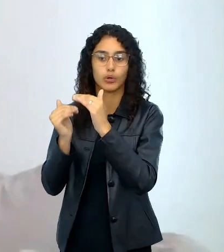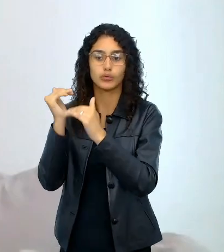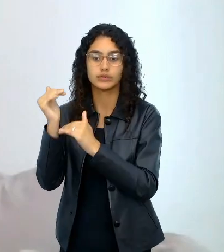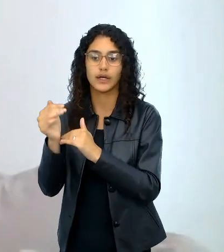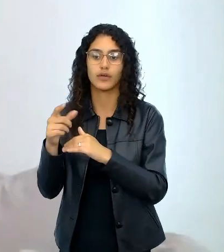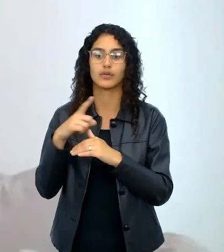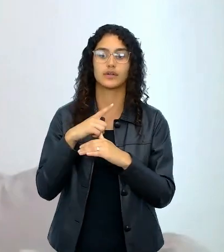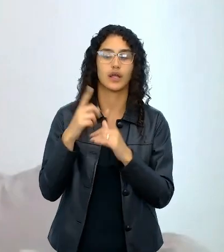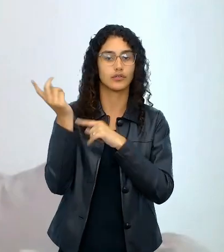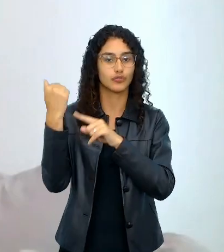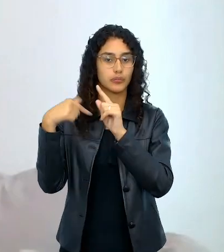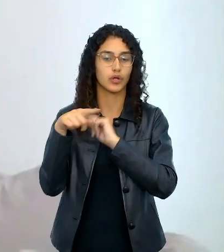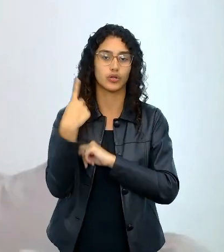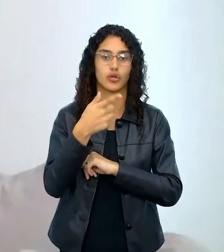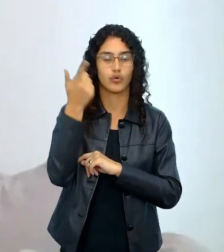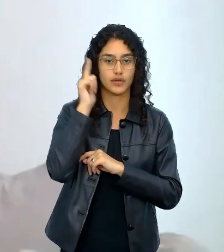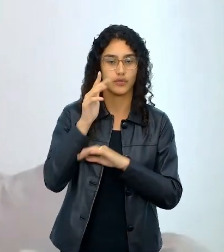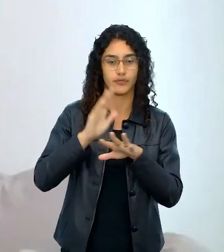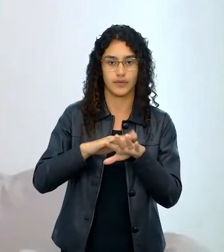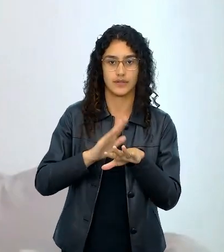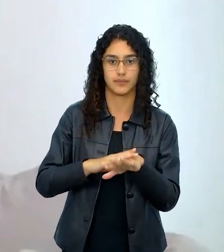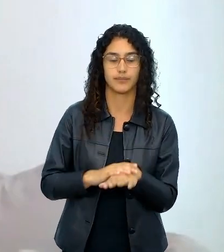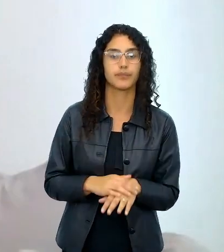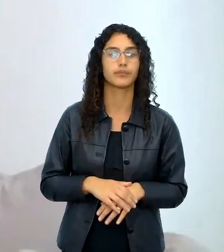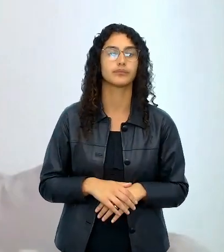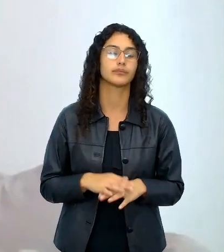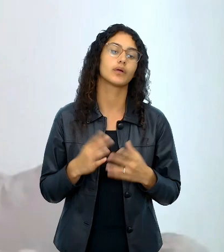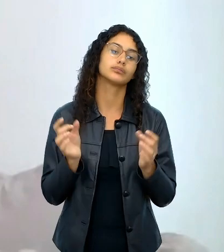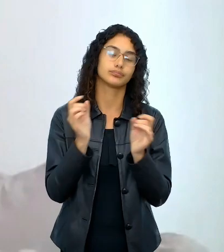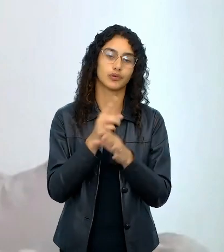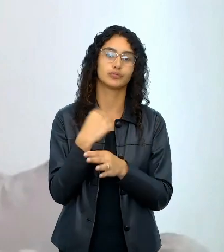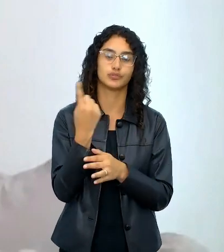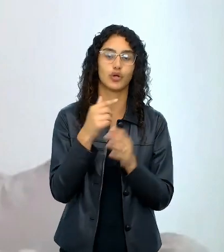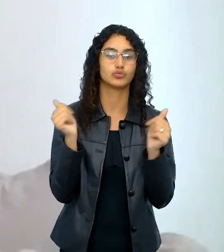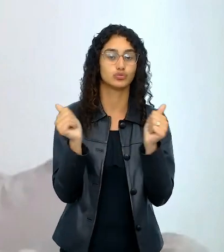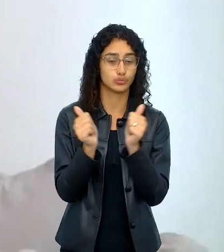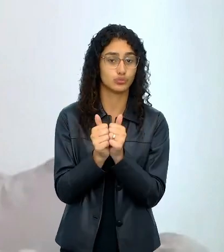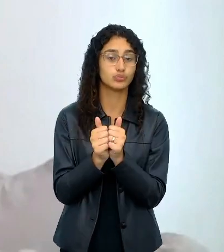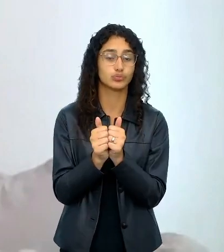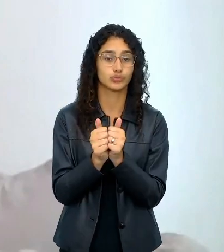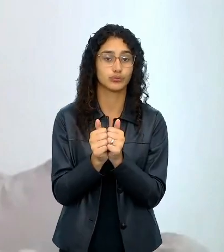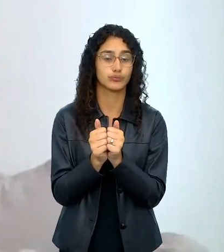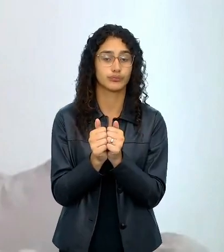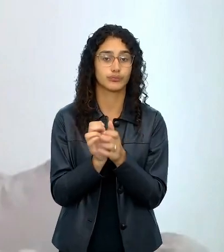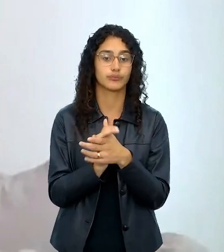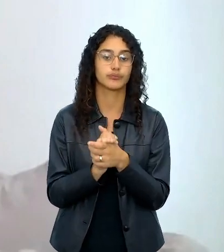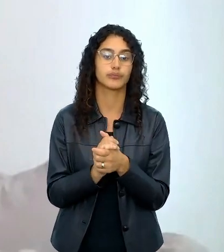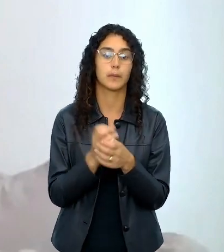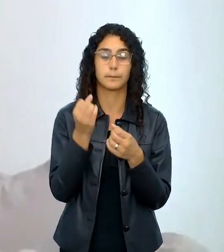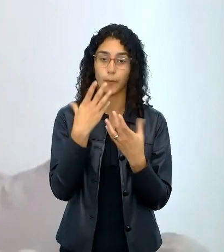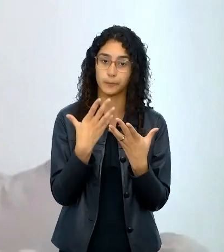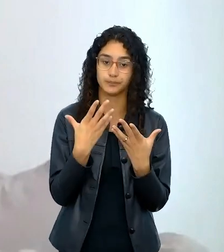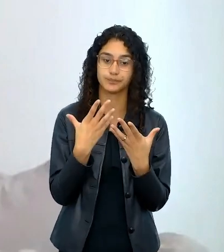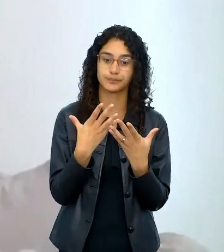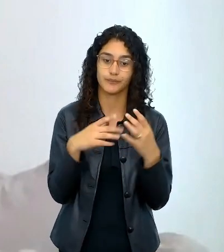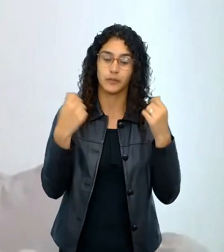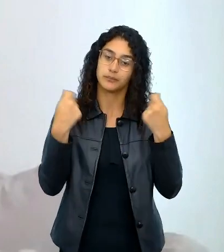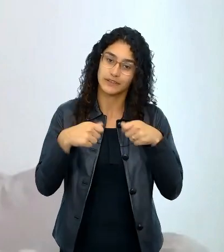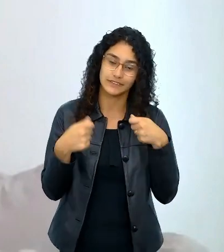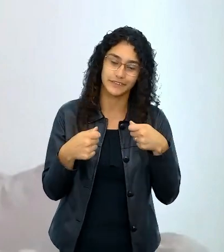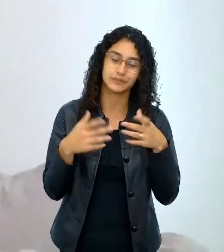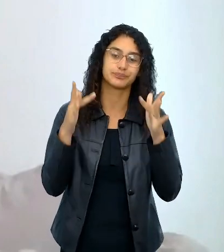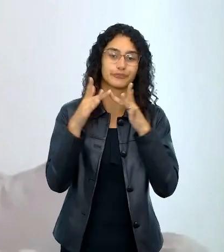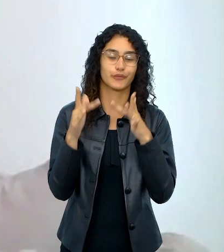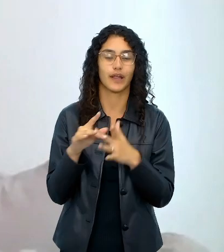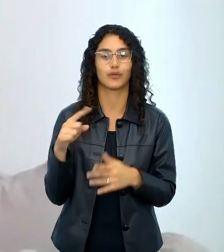algum progresso a gente está conseguindo desenvolver. Então, é isso, a gente está junto, né, e, bom, precisando,